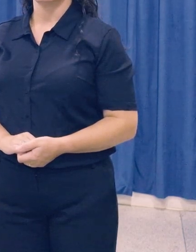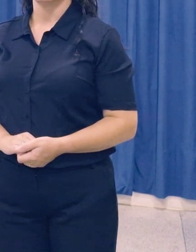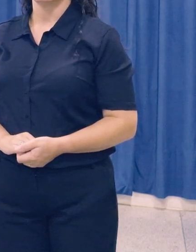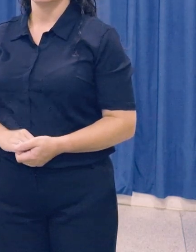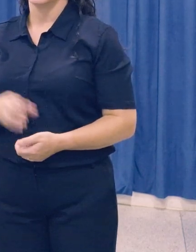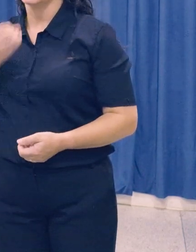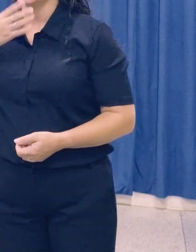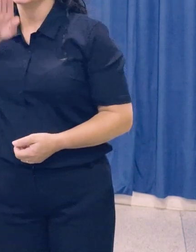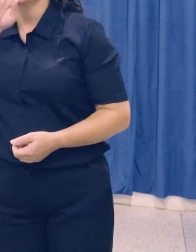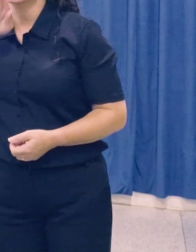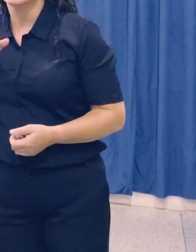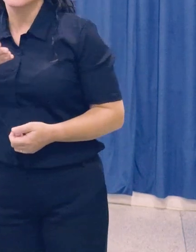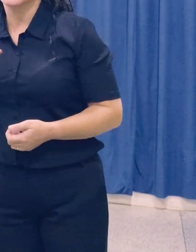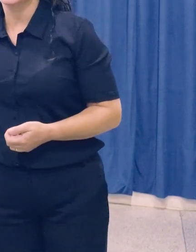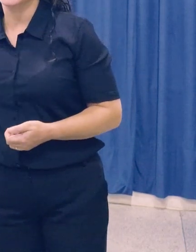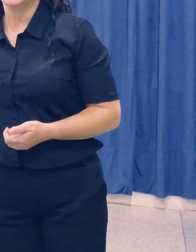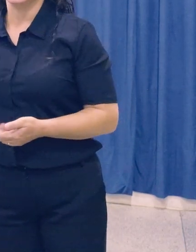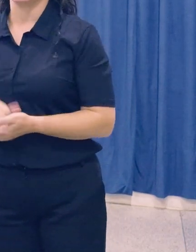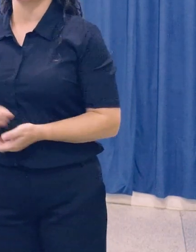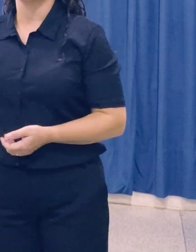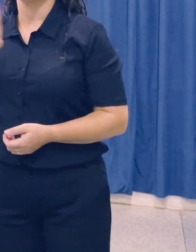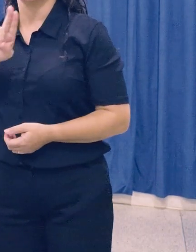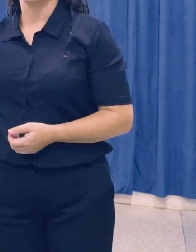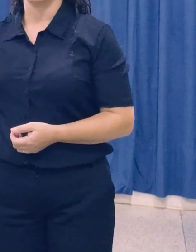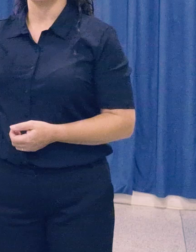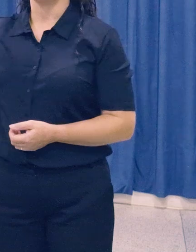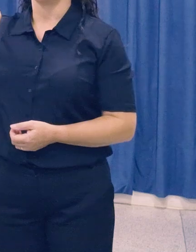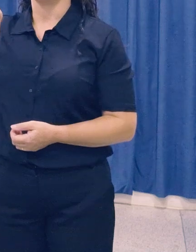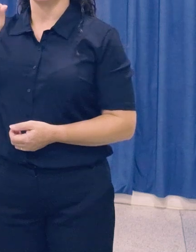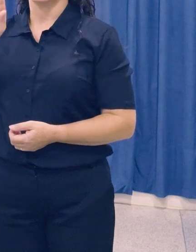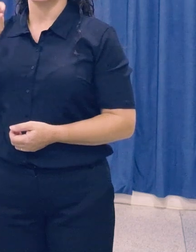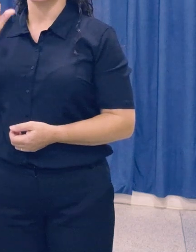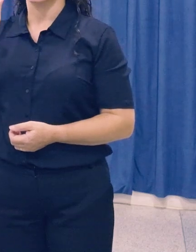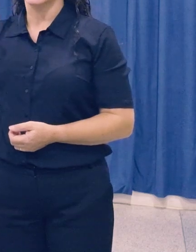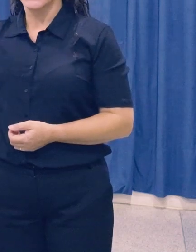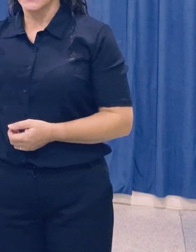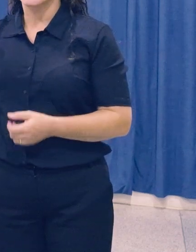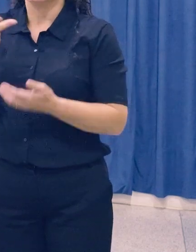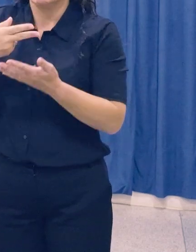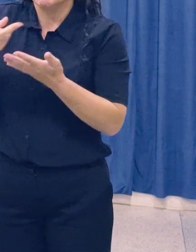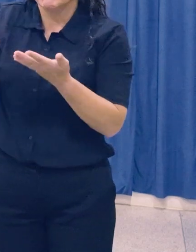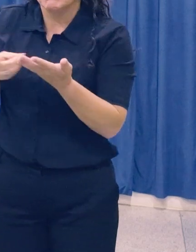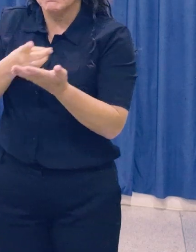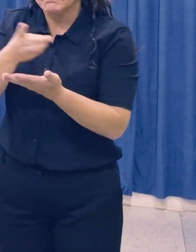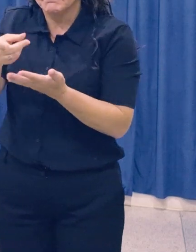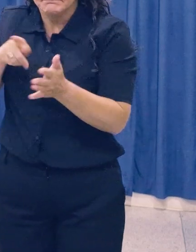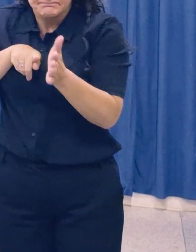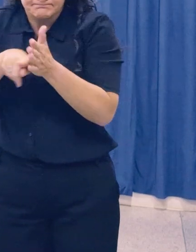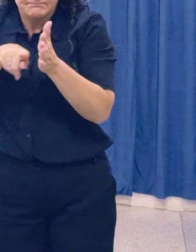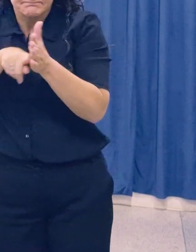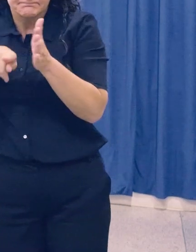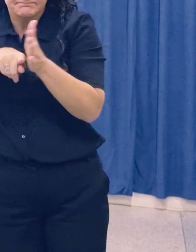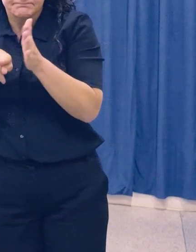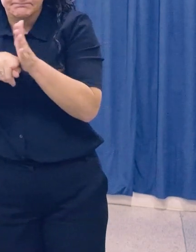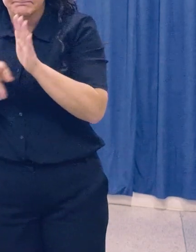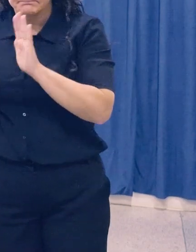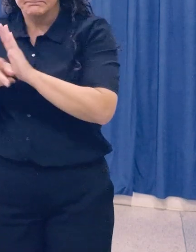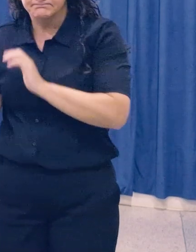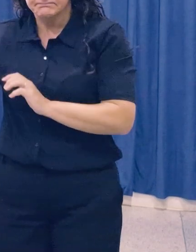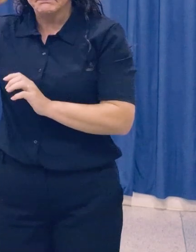Certo, boa tarde, gente. Meu nome é Mariana Greter, eu sou designer, pesquisadora, produtora